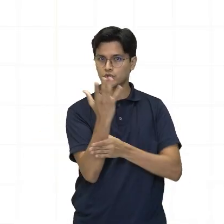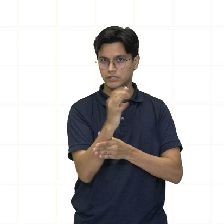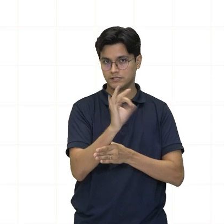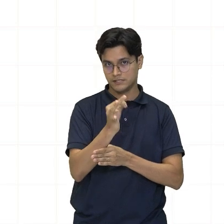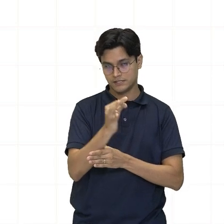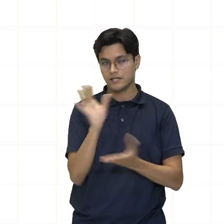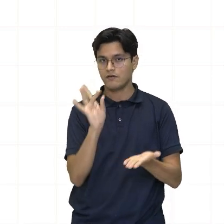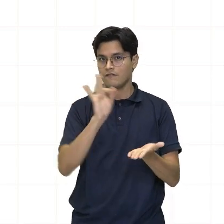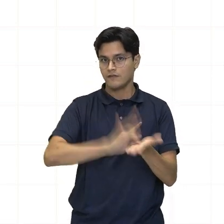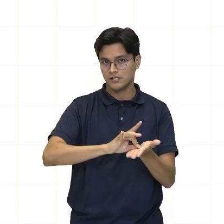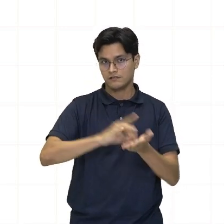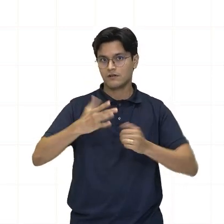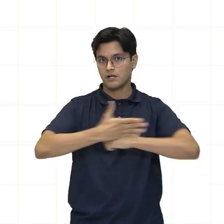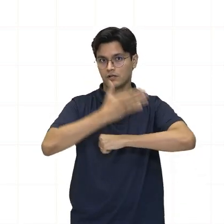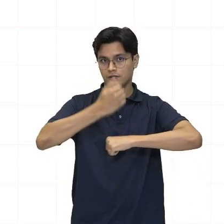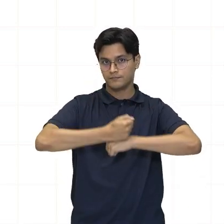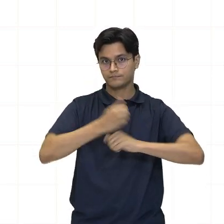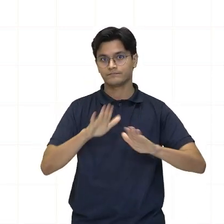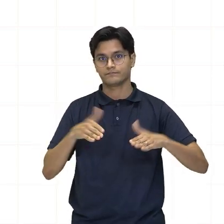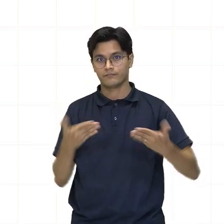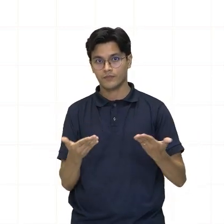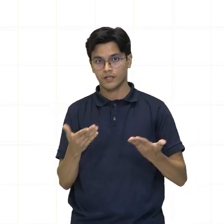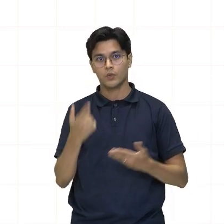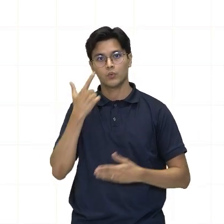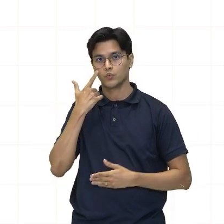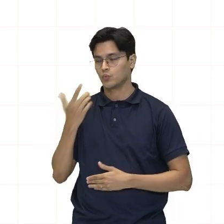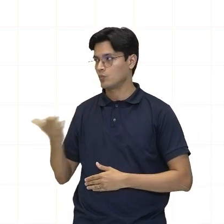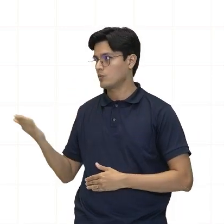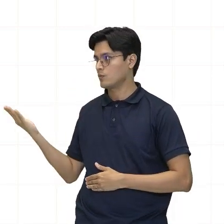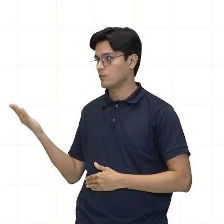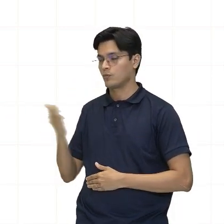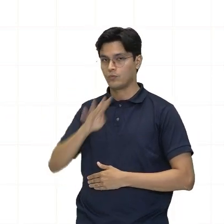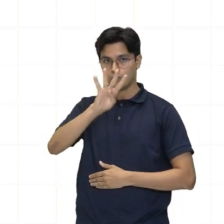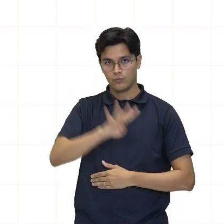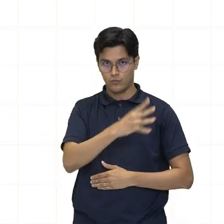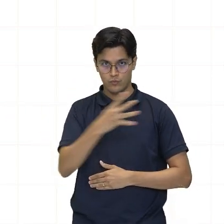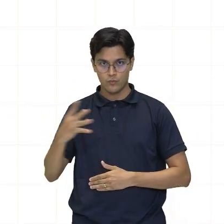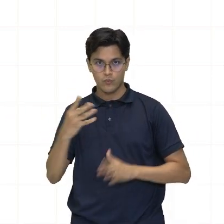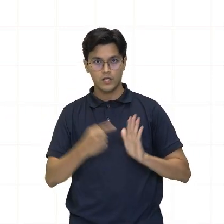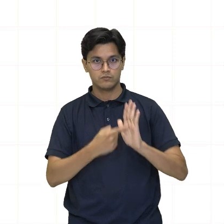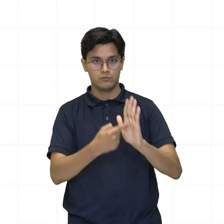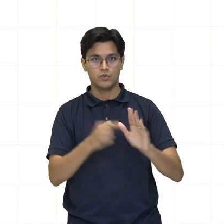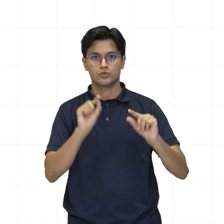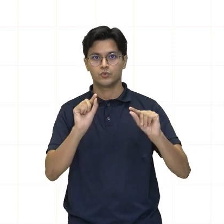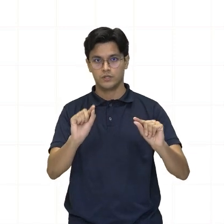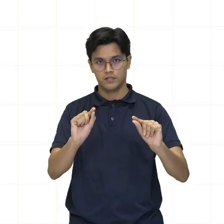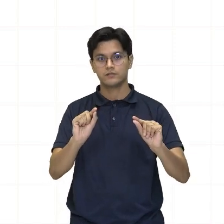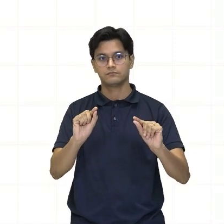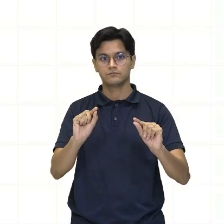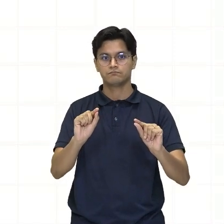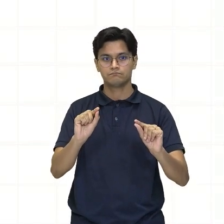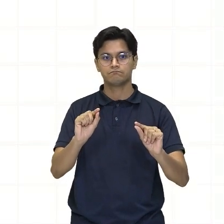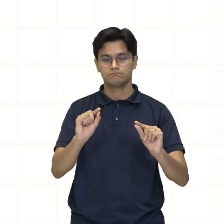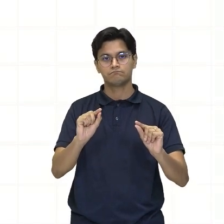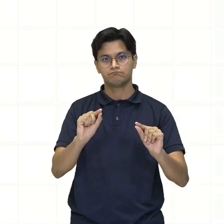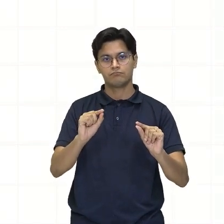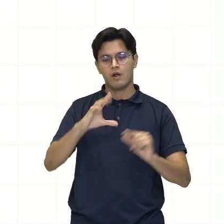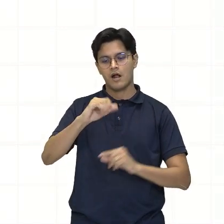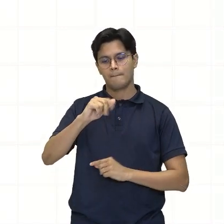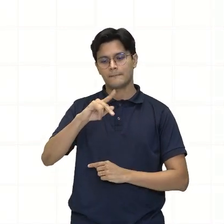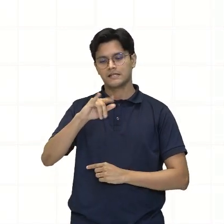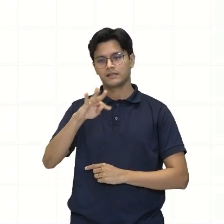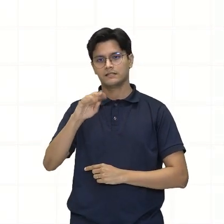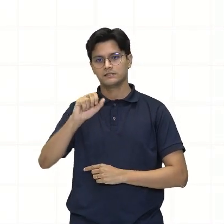aqui um quadro que ilustra bastante, que traz para a gente, que nos dá essa dimensão. Então, observem aqui